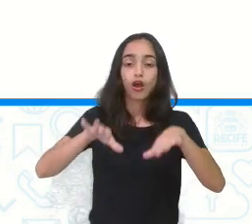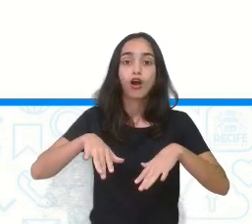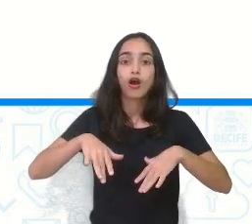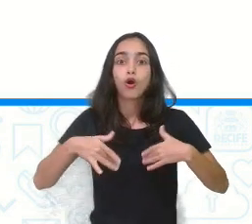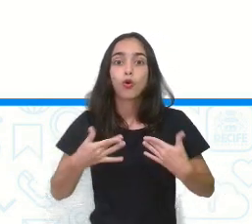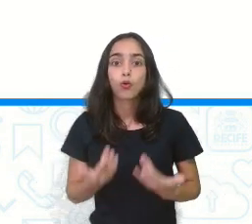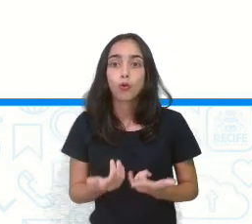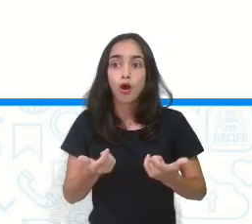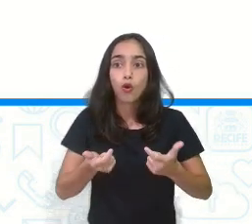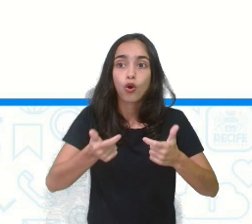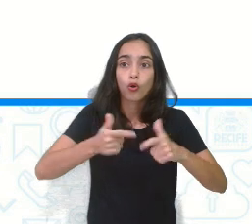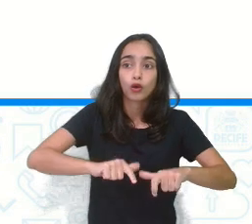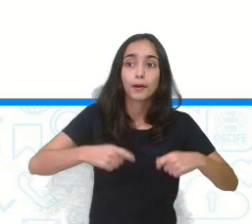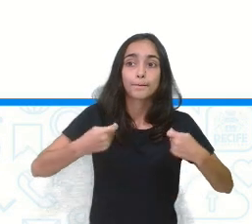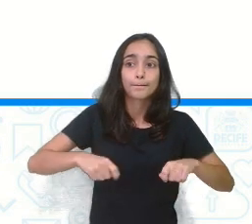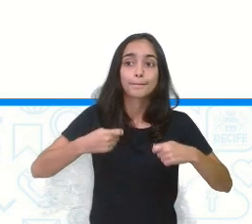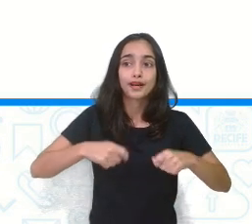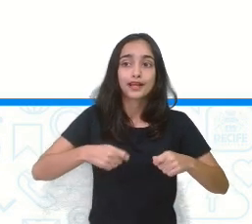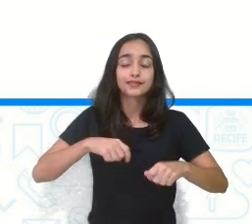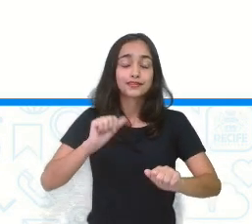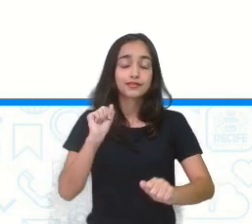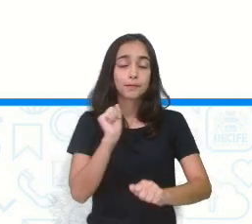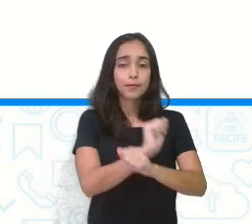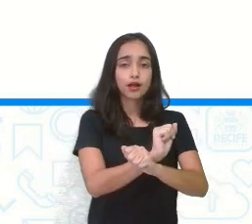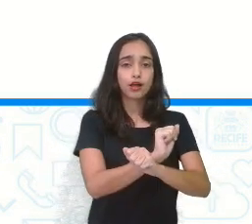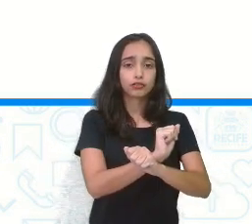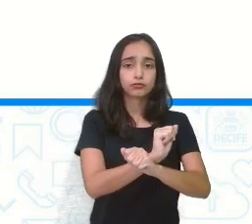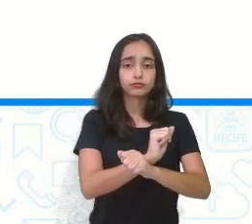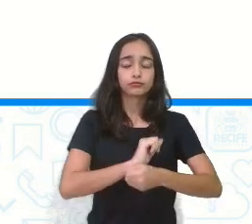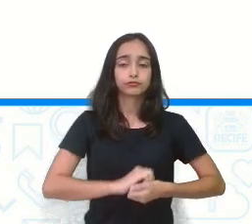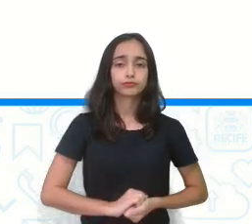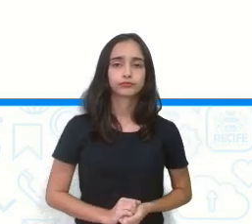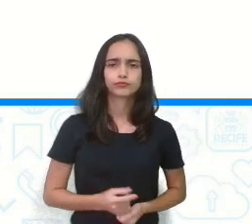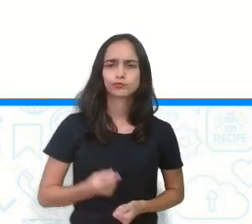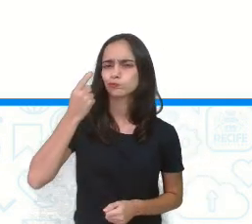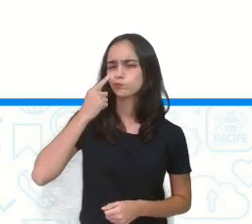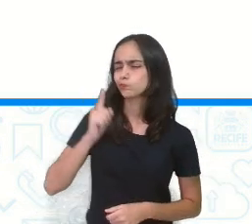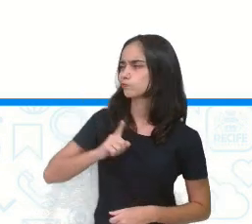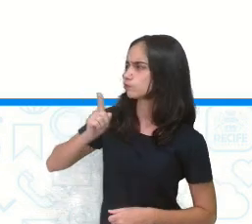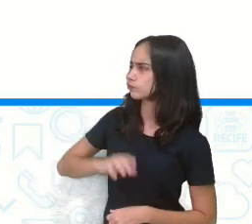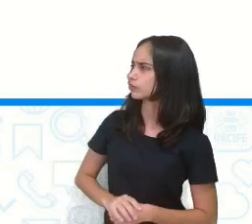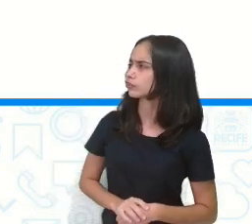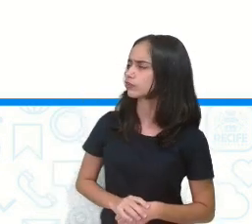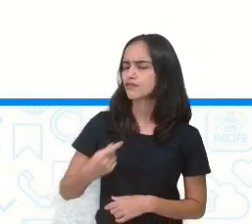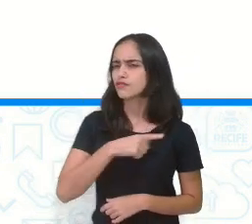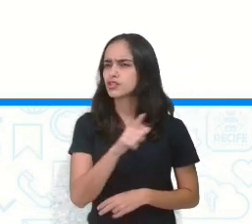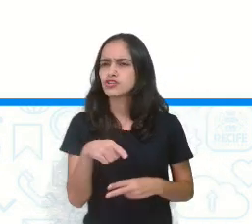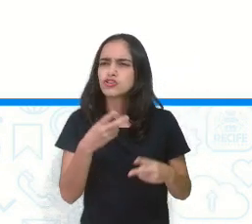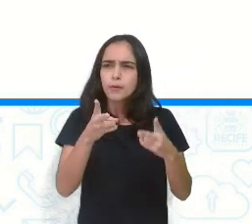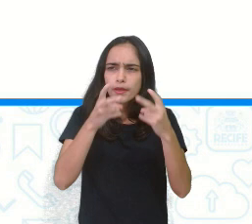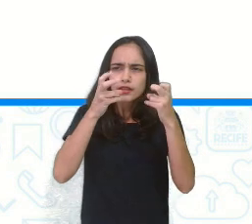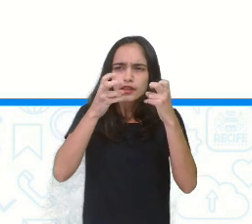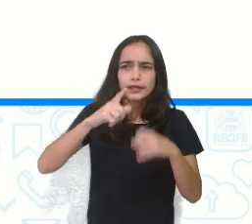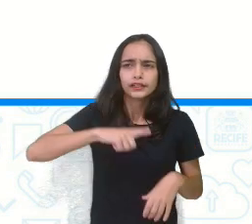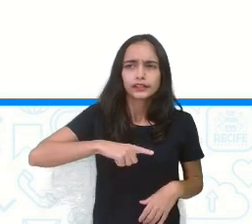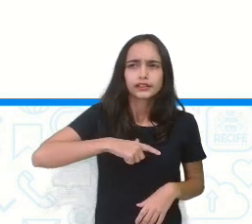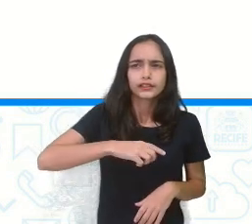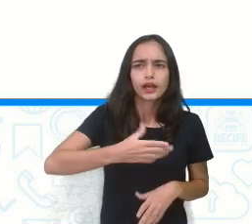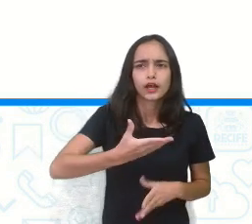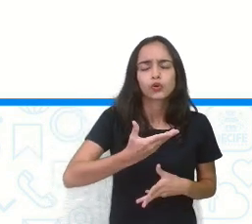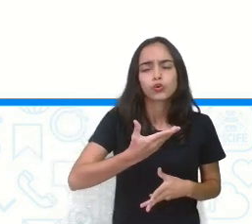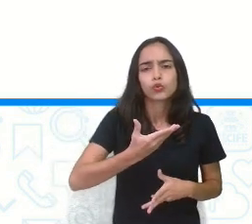deve apertar? Percebam que já tem ali, ó, Marcos morando no 3º andar.